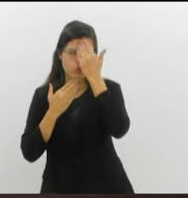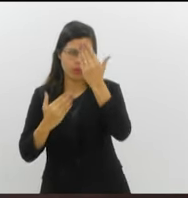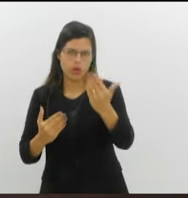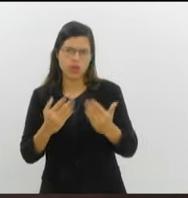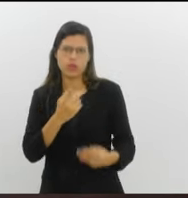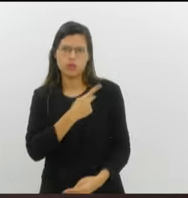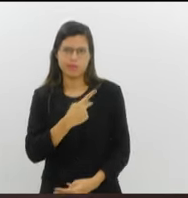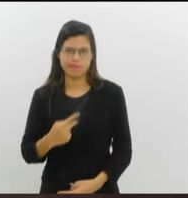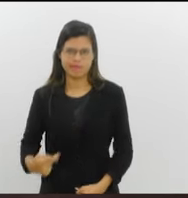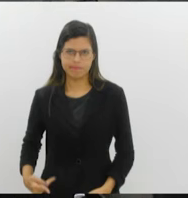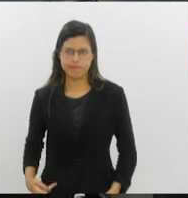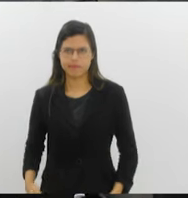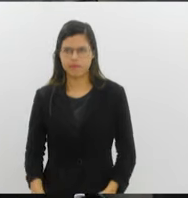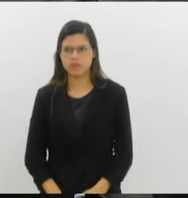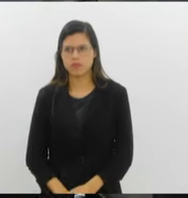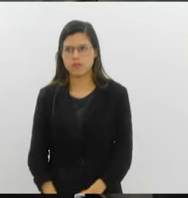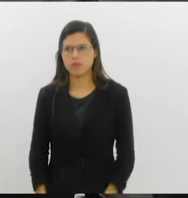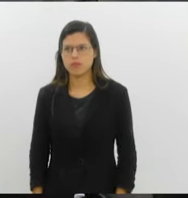presidente.